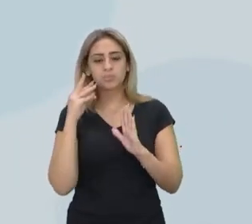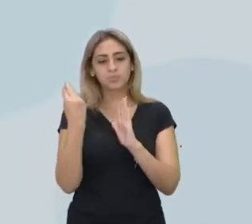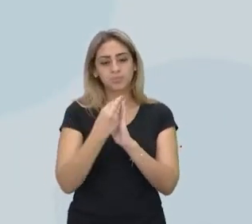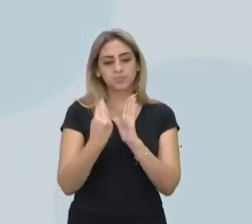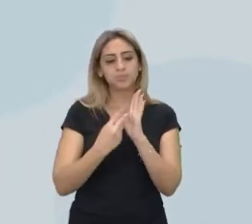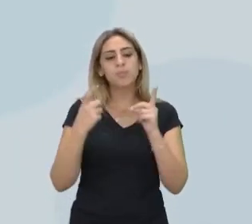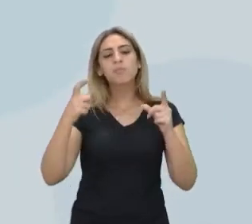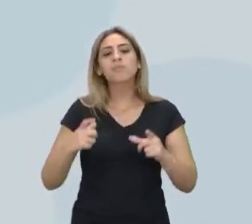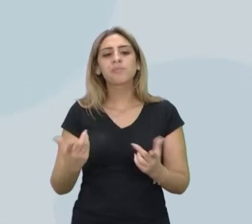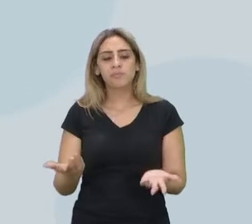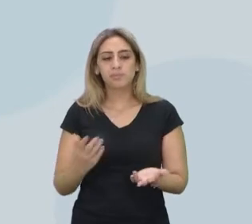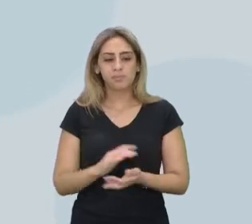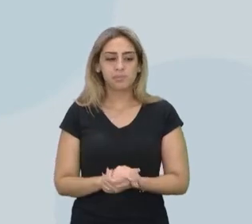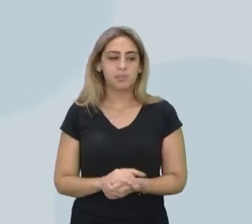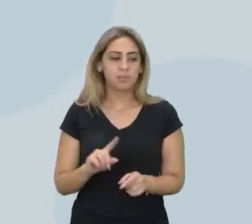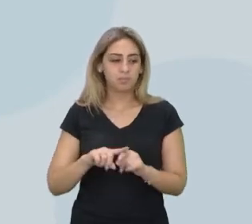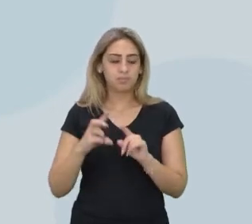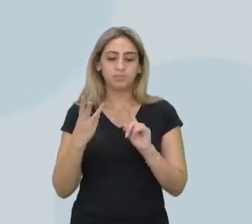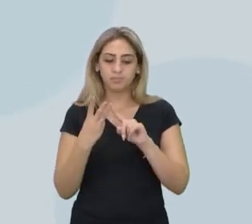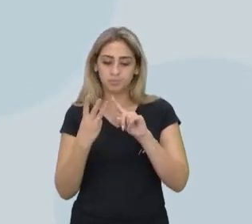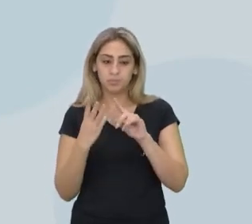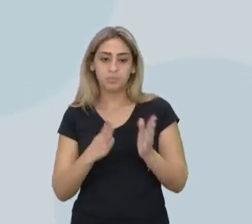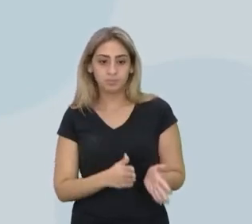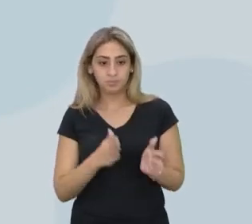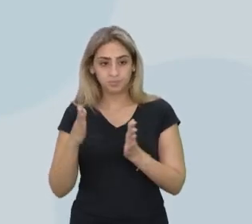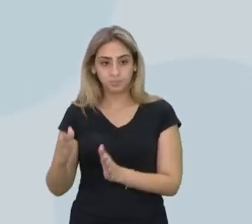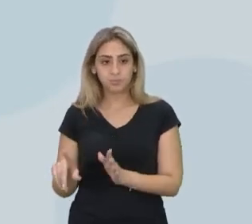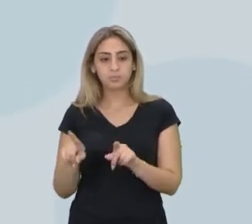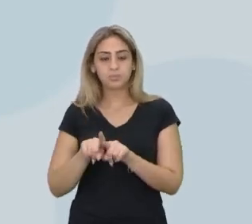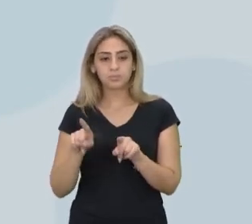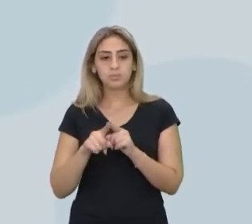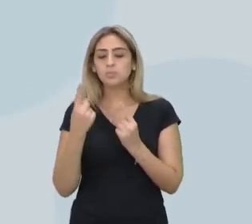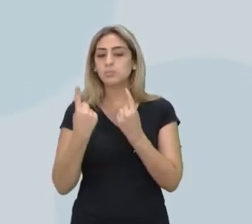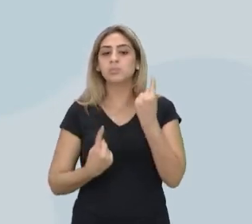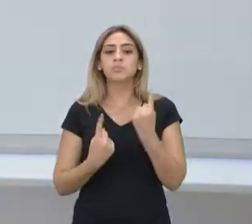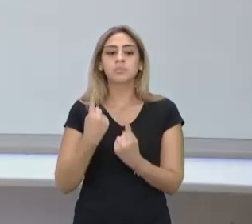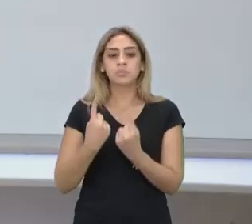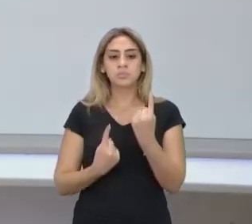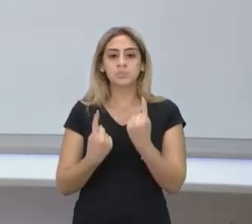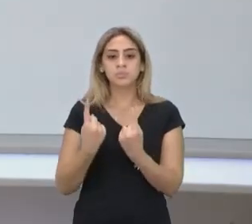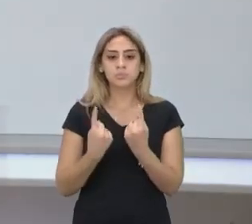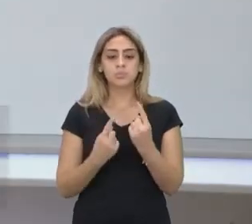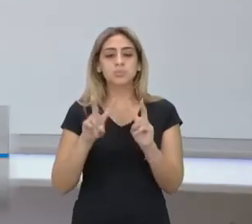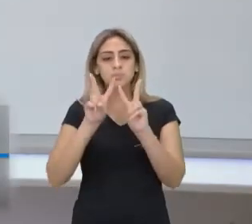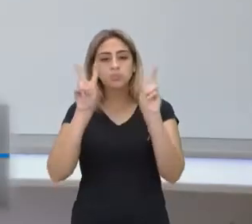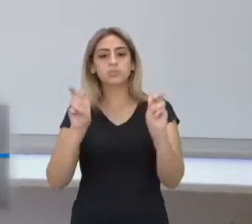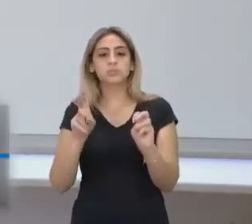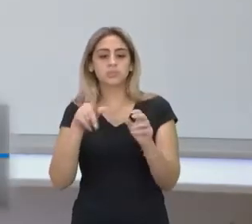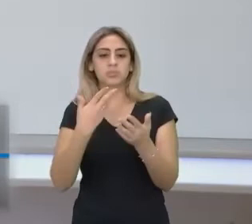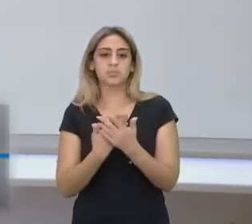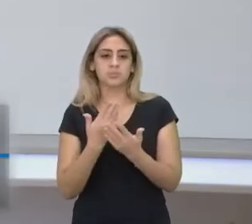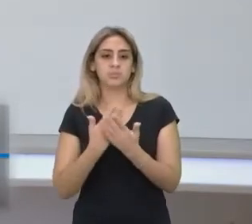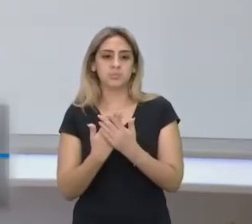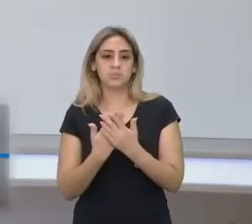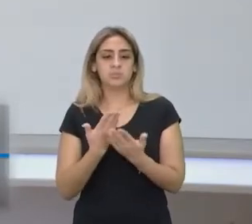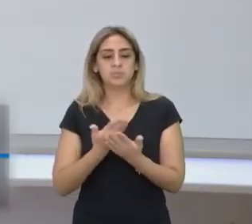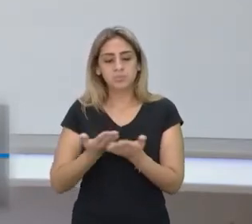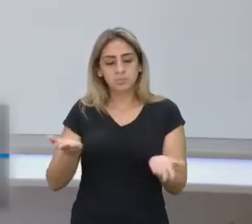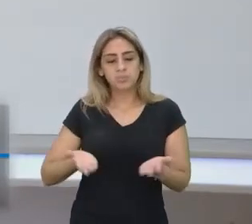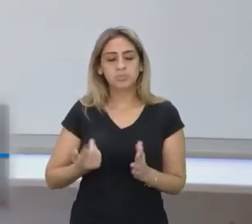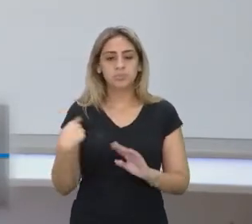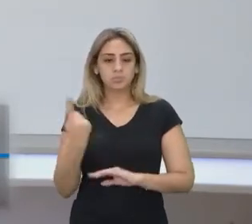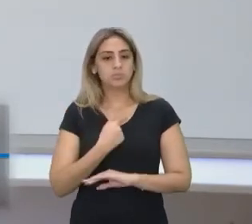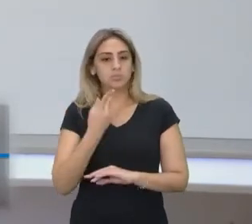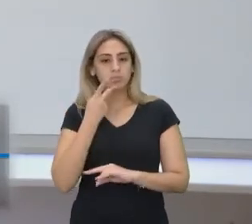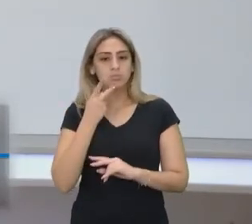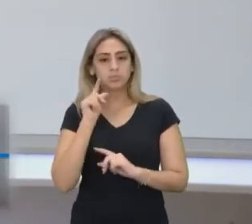você está assistindo essa aula. E o terceiro passo, você vai anotar ali qual é o tema dessa aula. Na aula de hoje, a gente vai